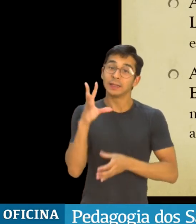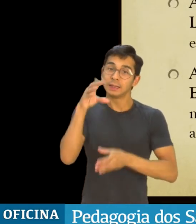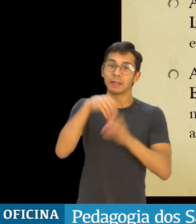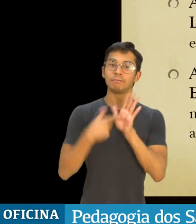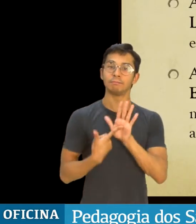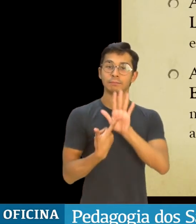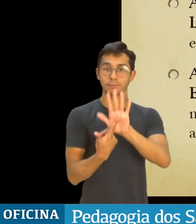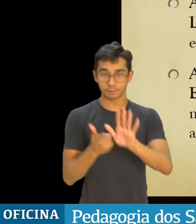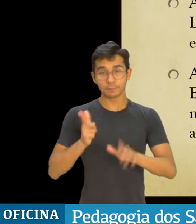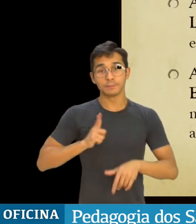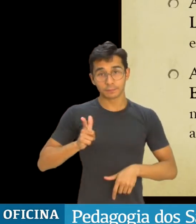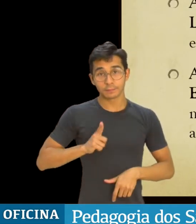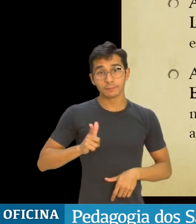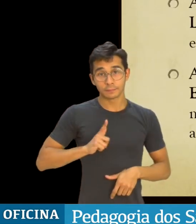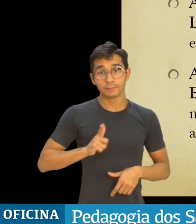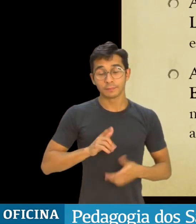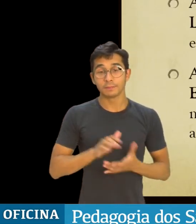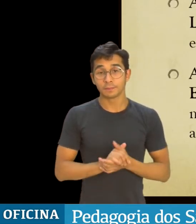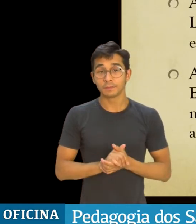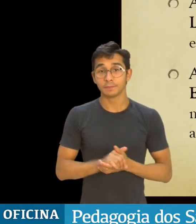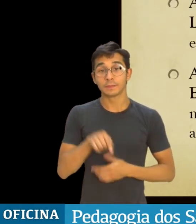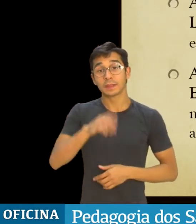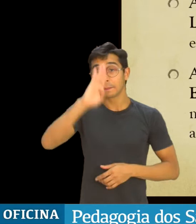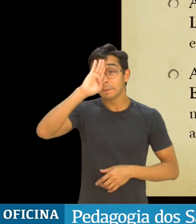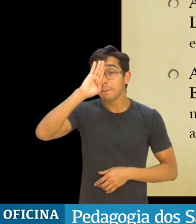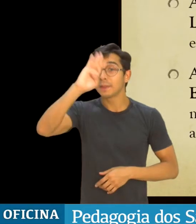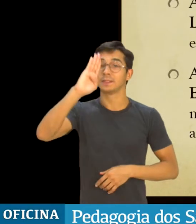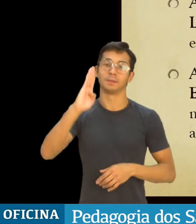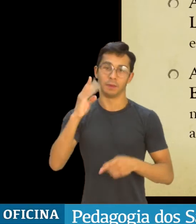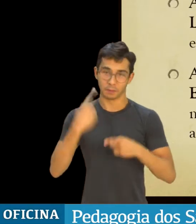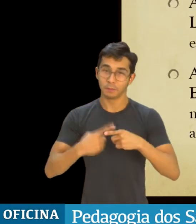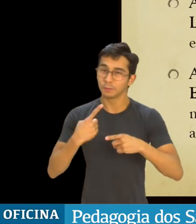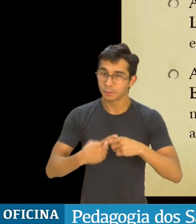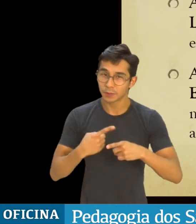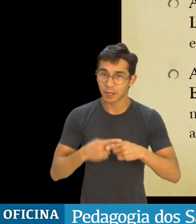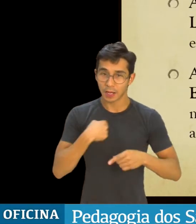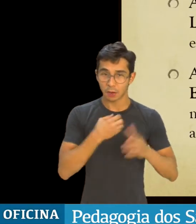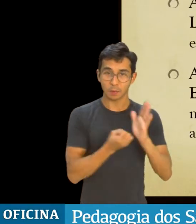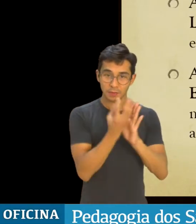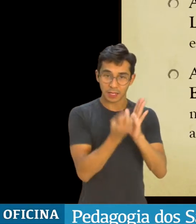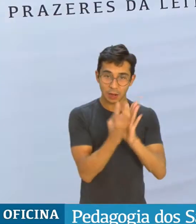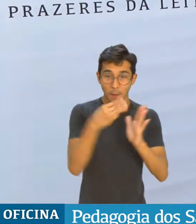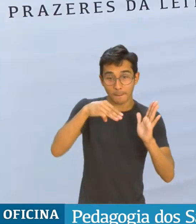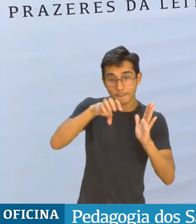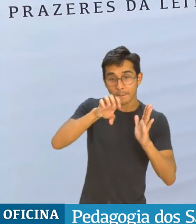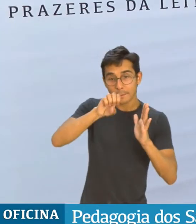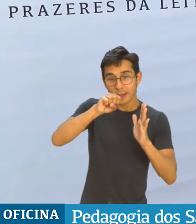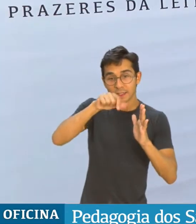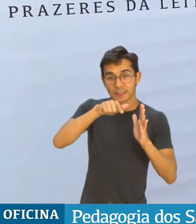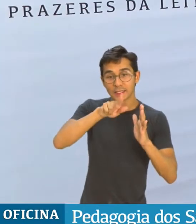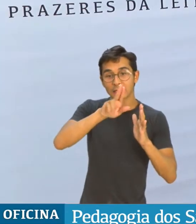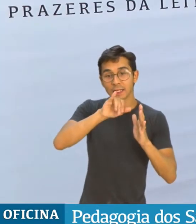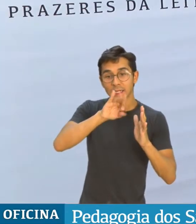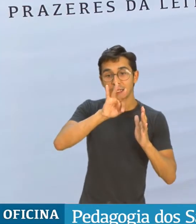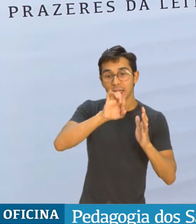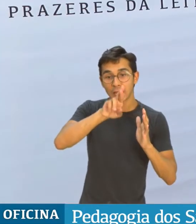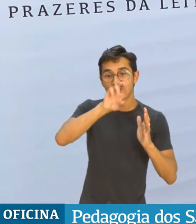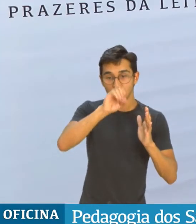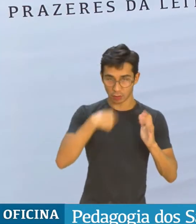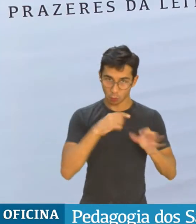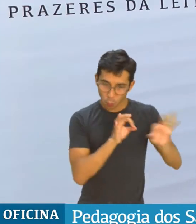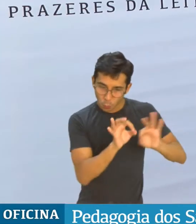Eu coloco como uma parte principal porque os saraus que eu organizo, como por exemplo dos mesquiteiros, a gente tem um enfoque muito